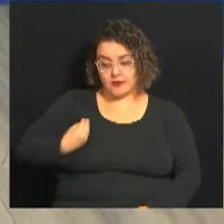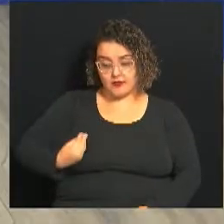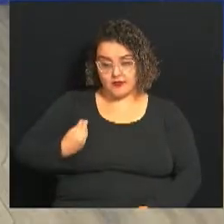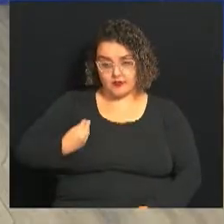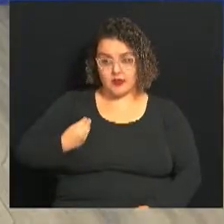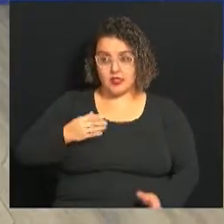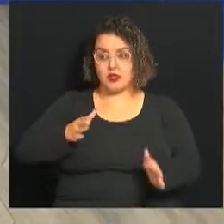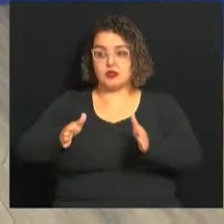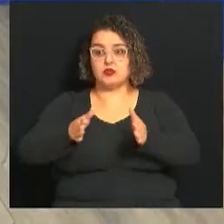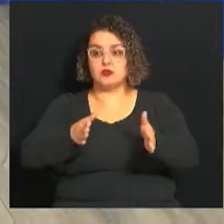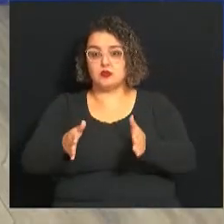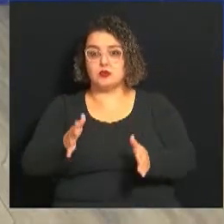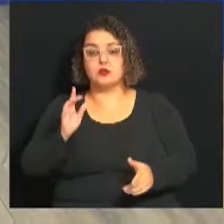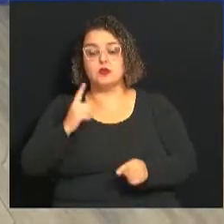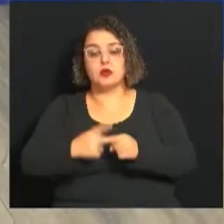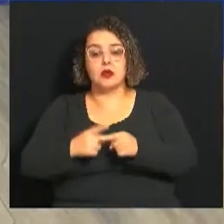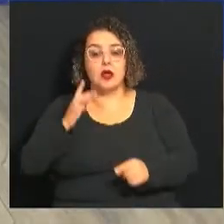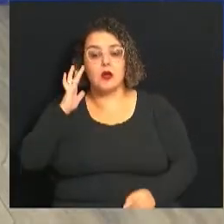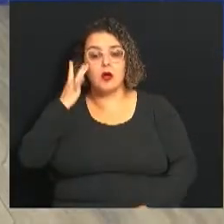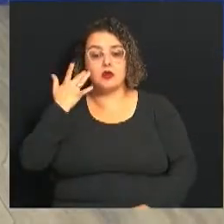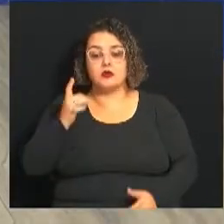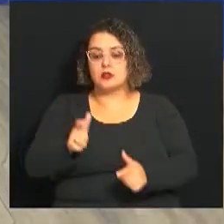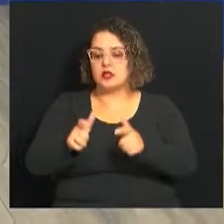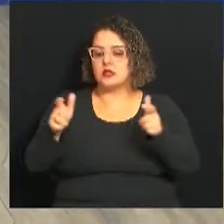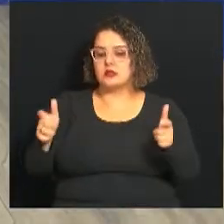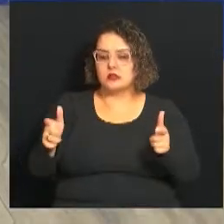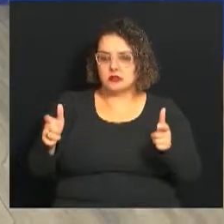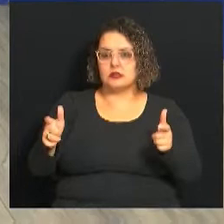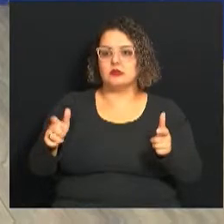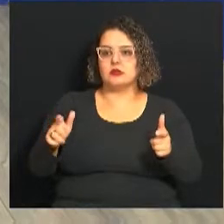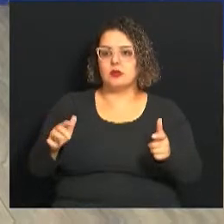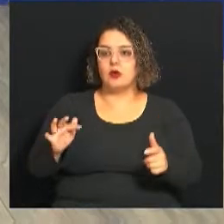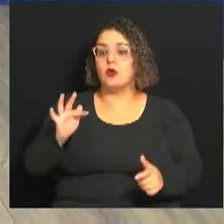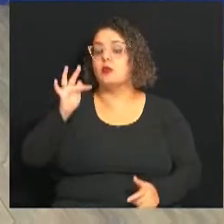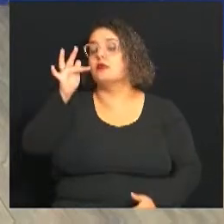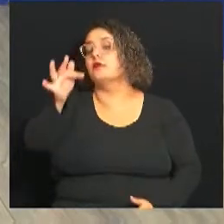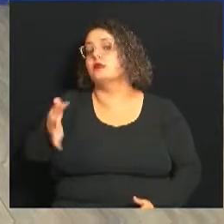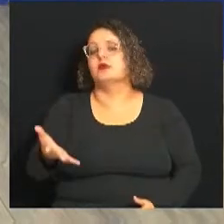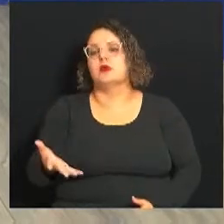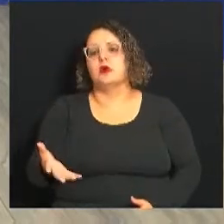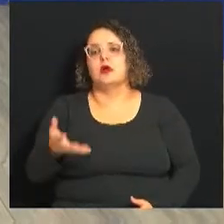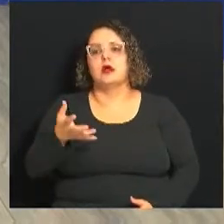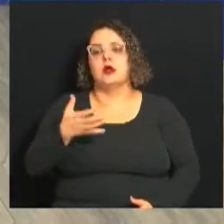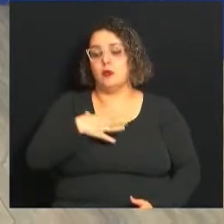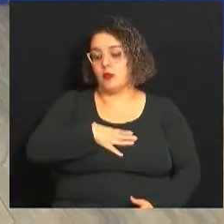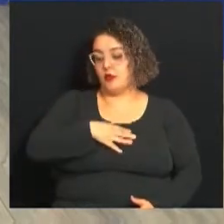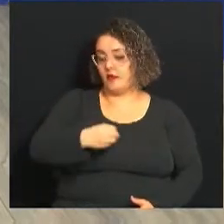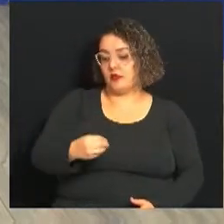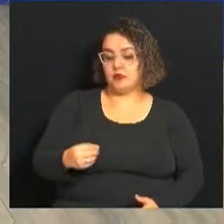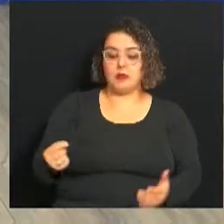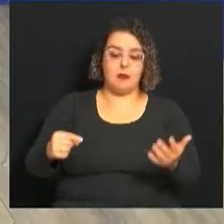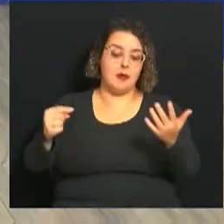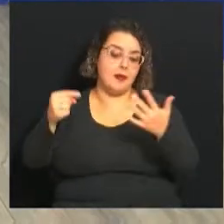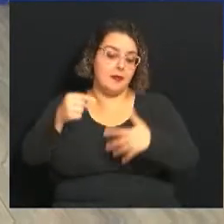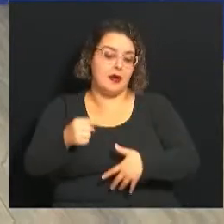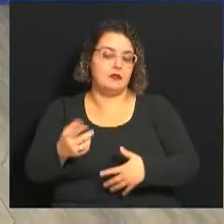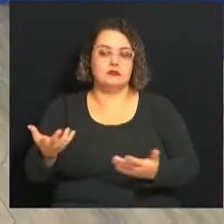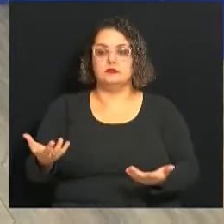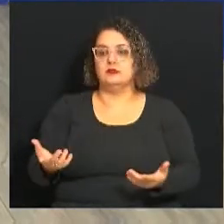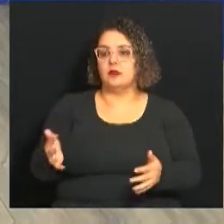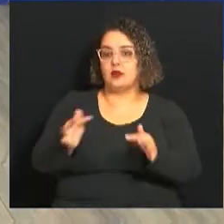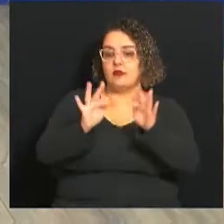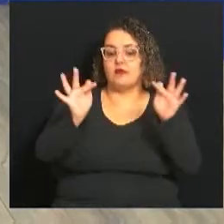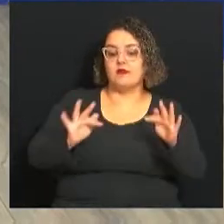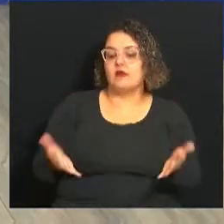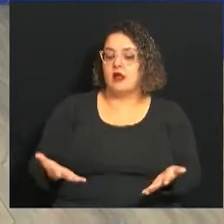momento, porque eu acho que muitas vezes ela coloca muito para o futuro, né? Eu quero que o meu filho seja isso, eu quero que o meu filho seja feliz, eu quero que o